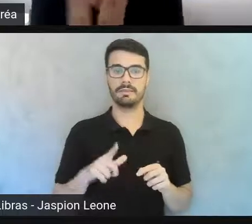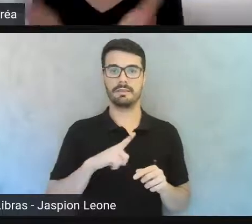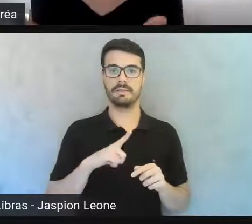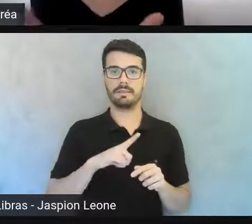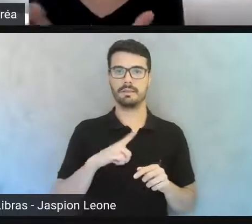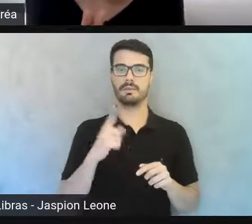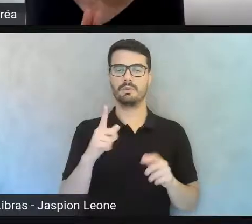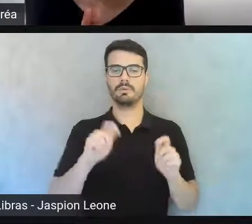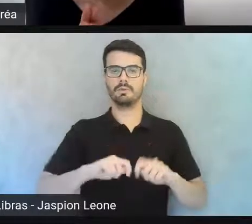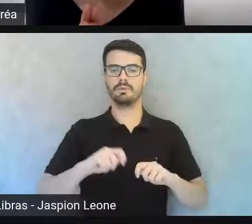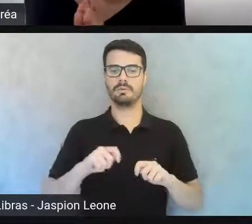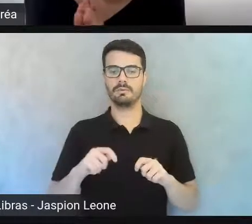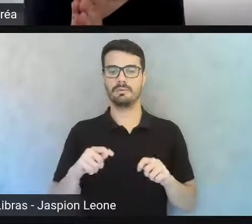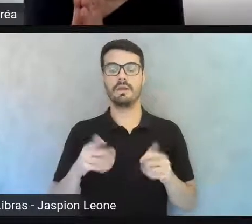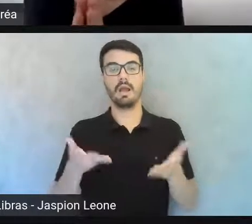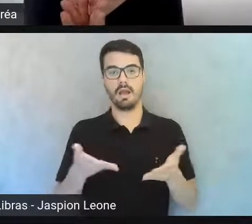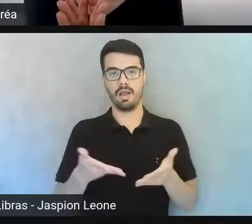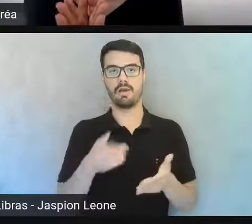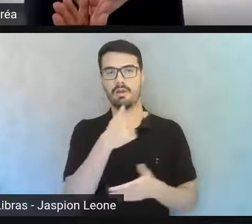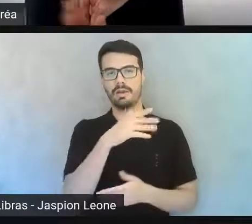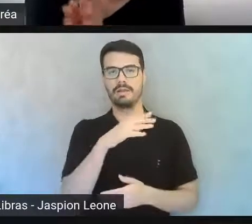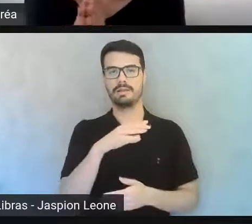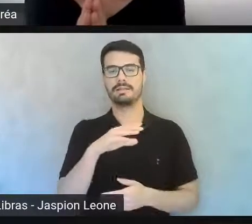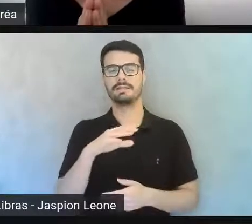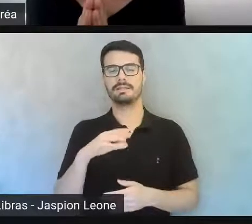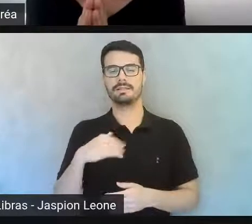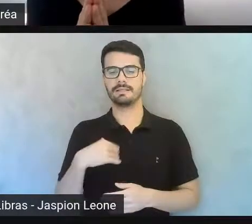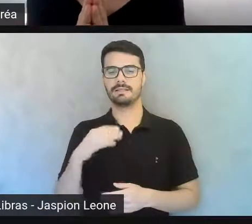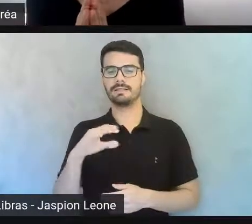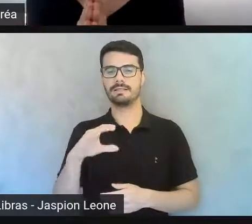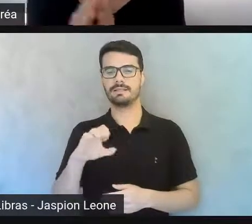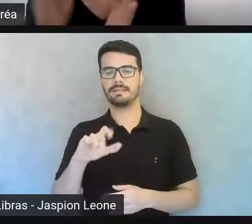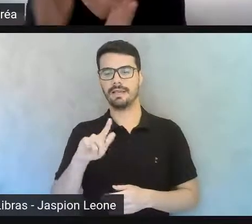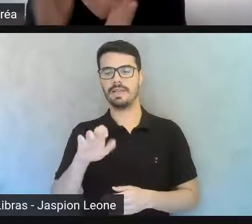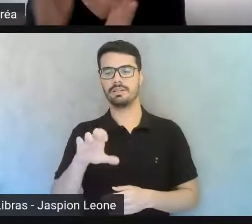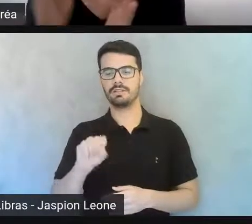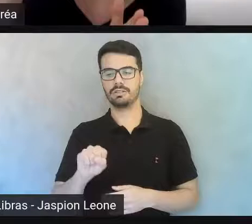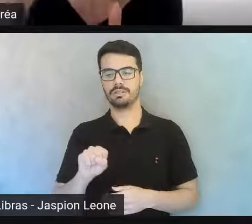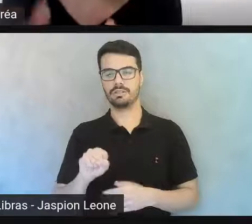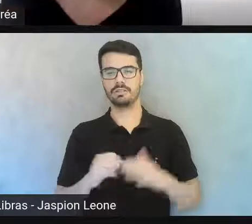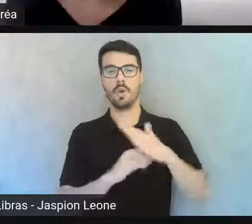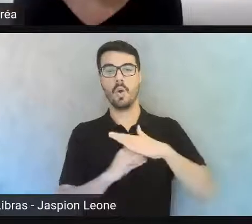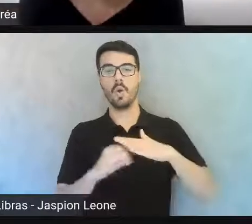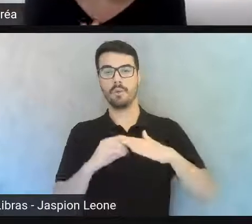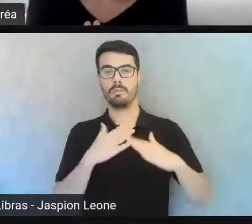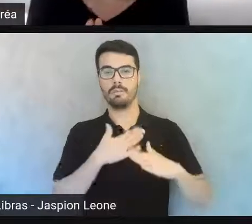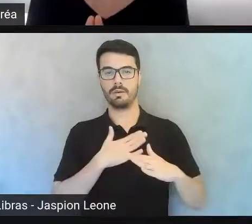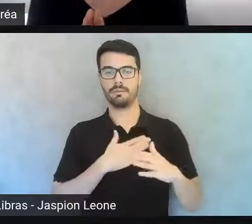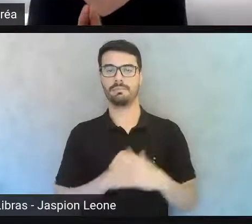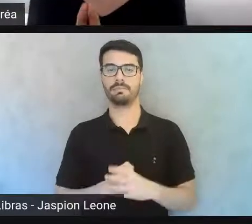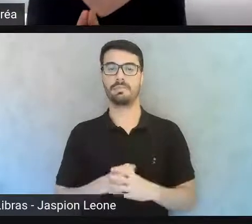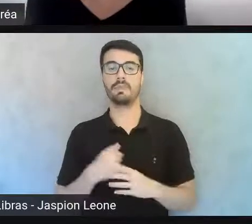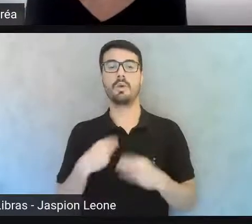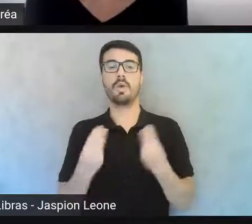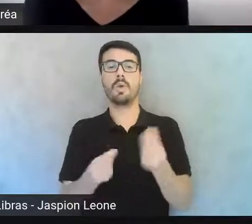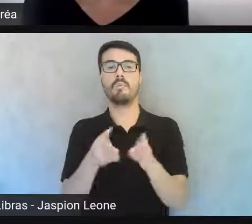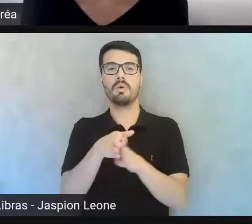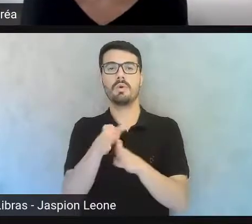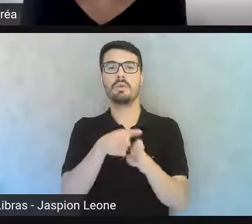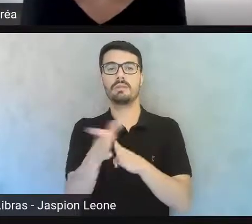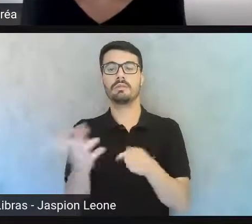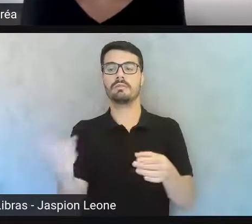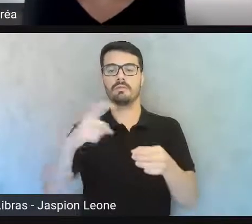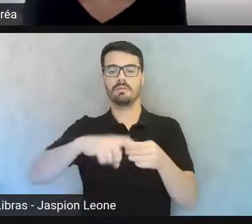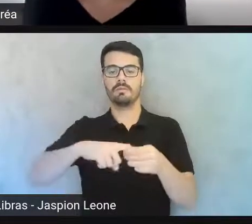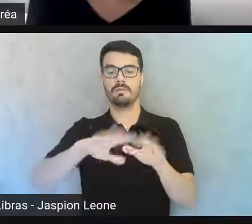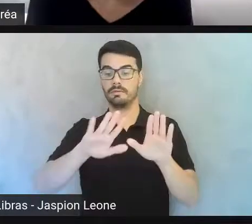eu vou agora como SEDES, né? E eu achei interessante do seguinte, qual eram as orientações de retomada? Eu quero deixar bem claro que isso